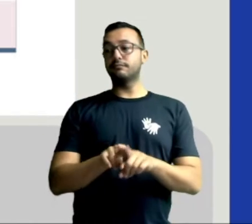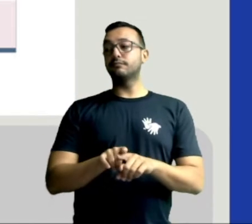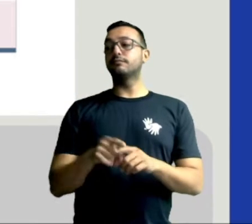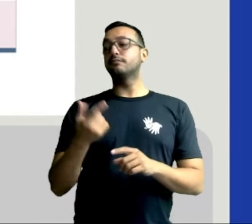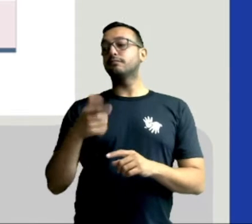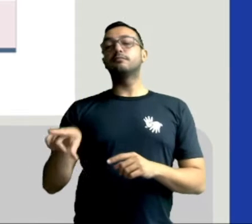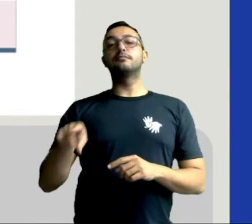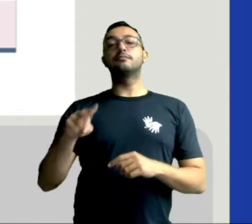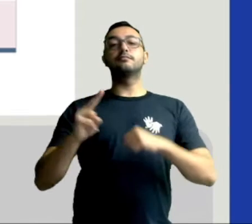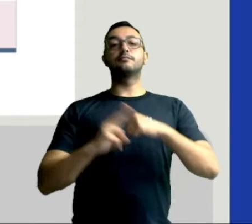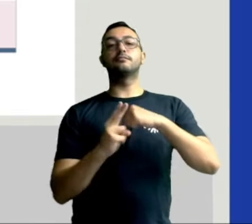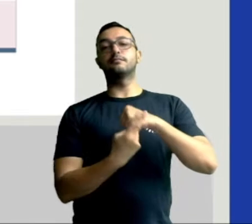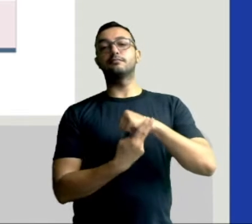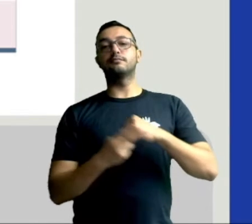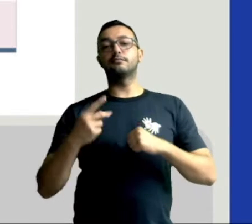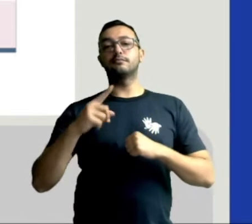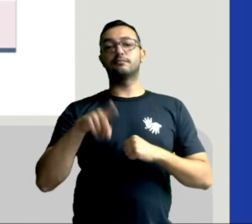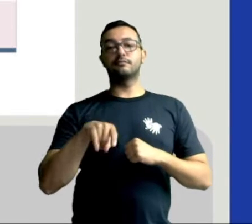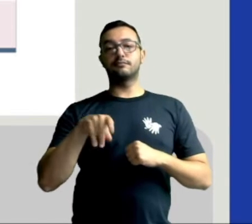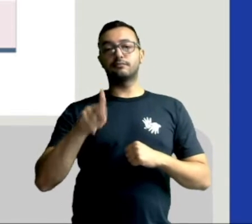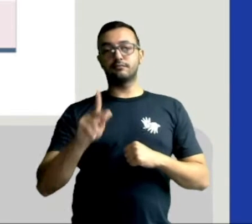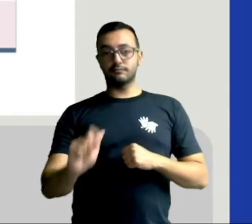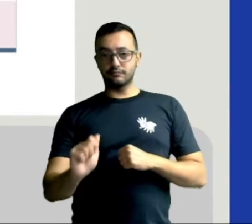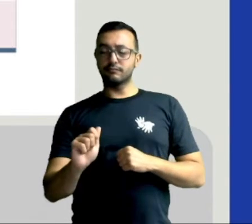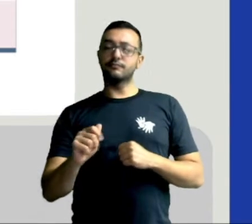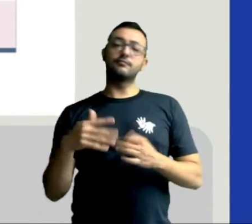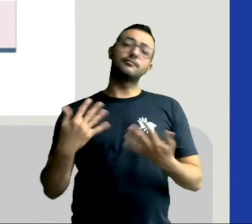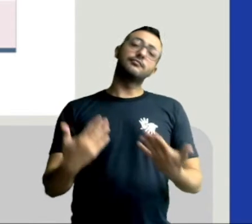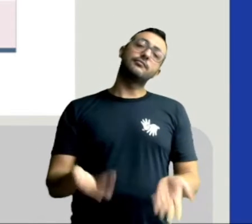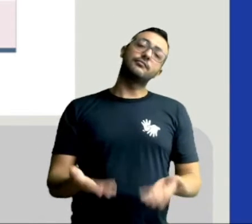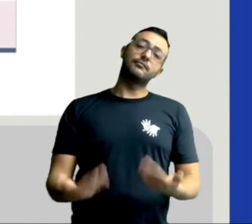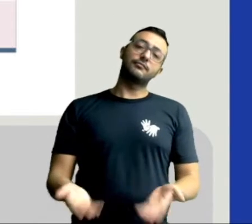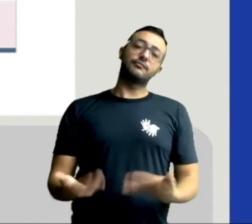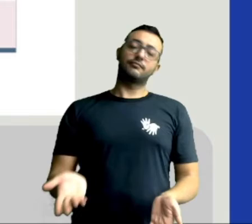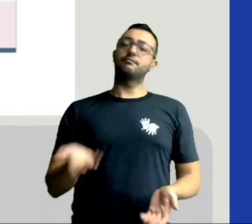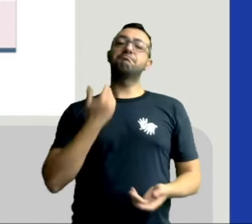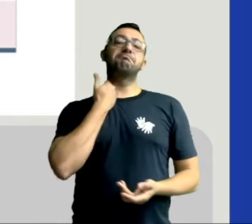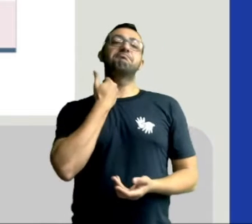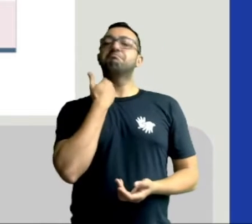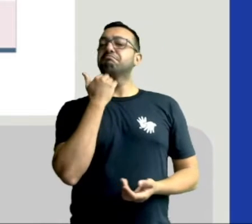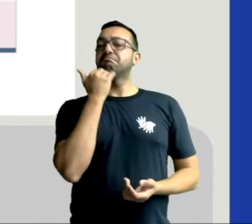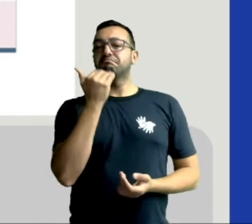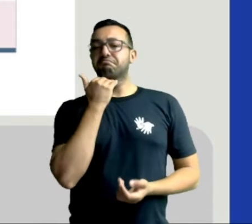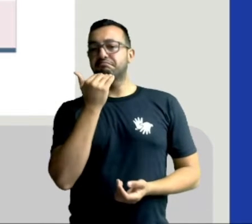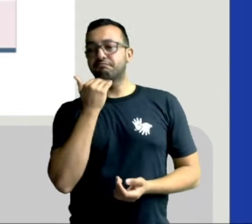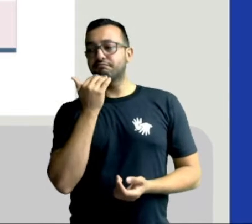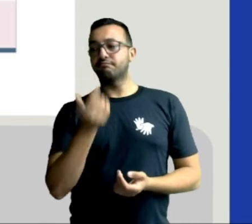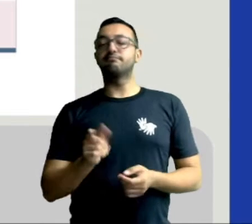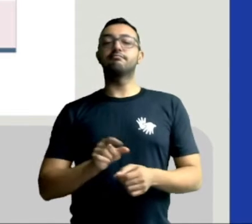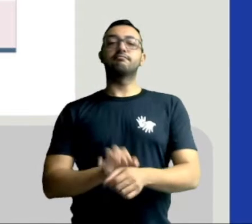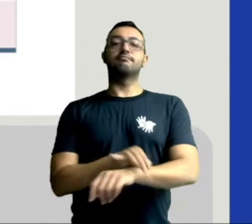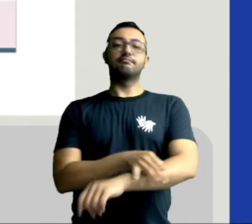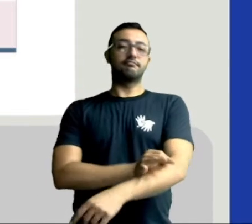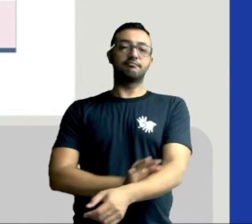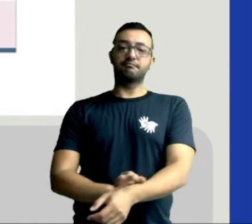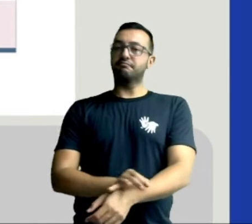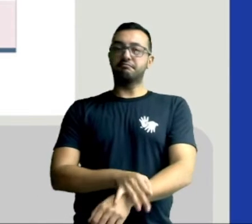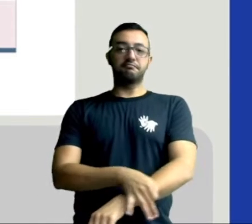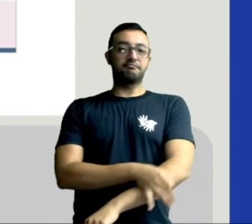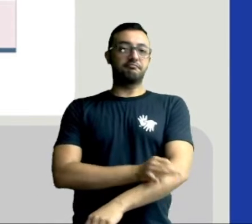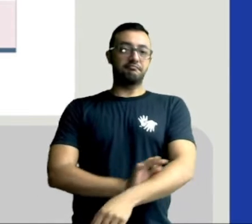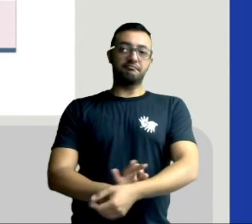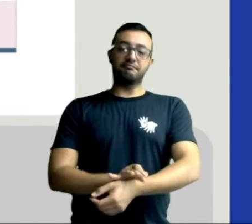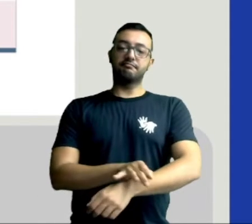causa dores leves. A febre na zika é praticamente inexistente. As manchas na pele na